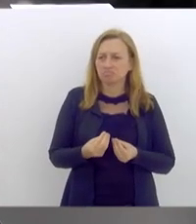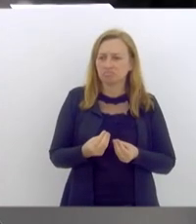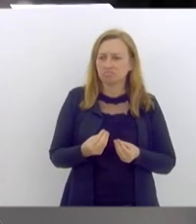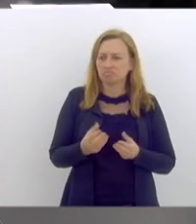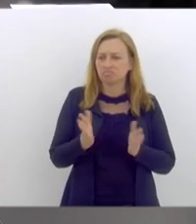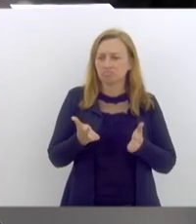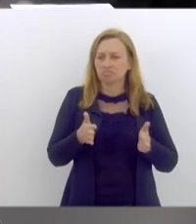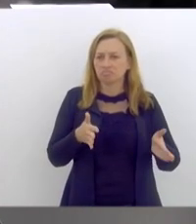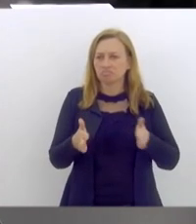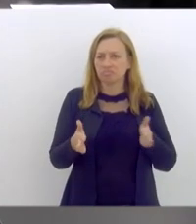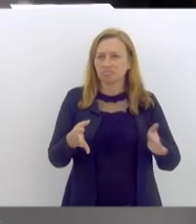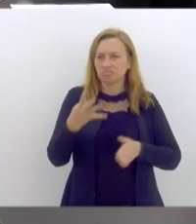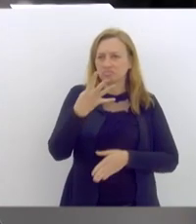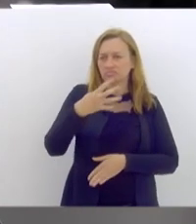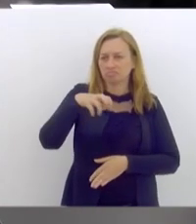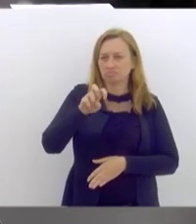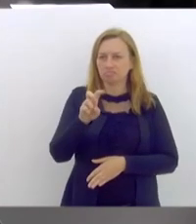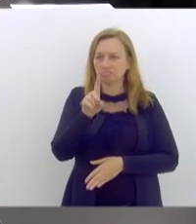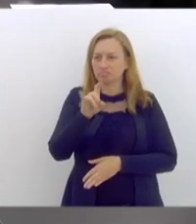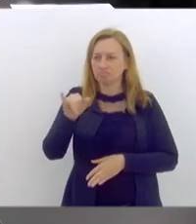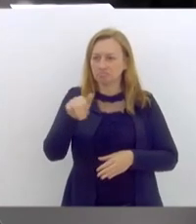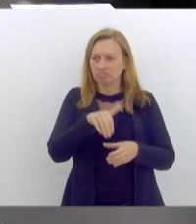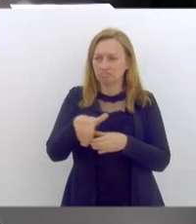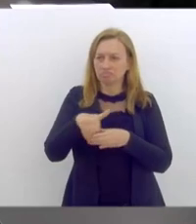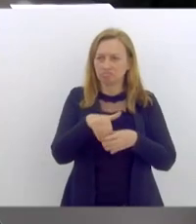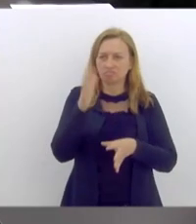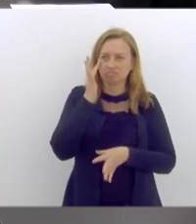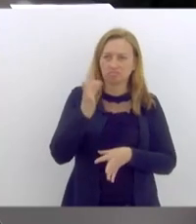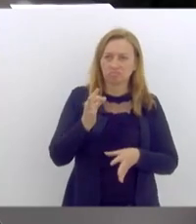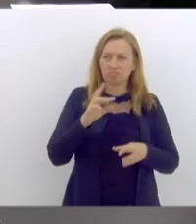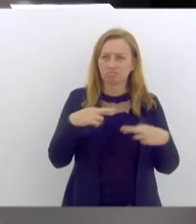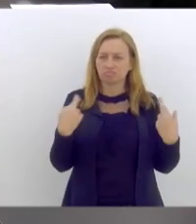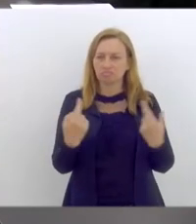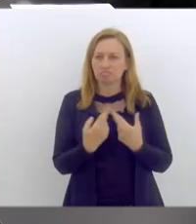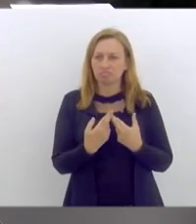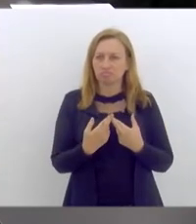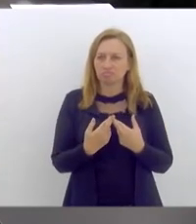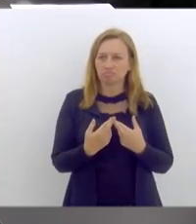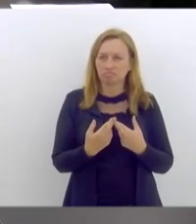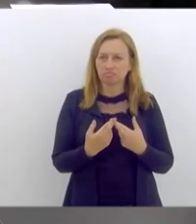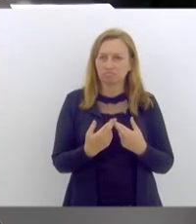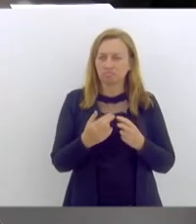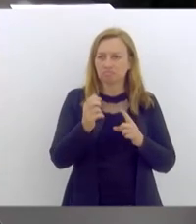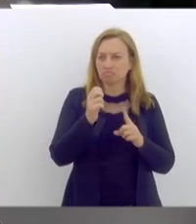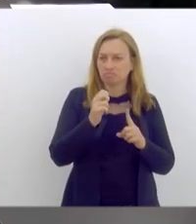de 45 dias de campanha eu não sei nem se reúne semestralmente